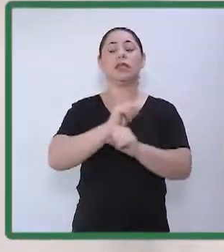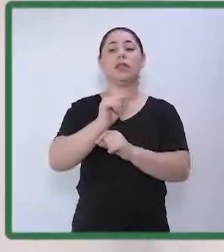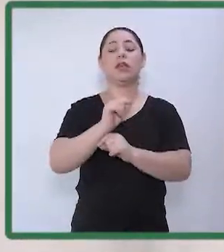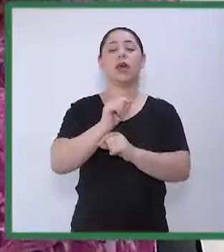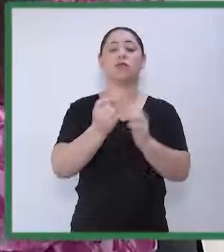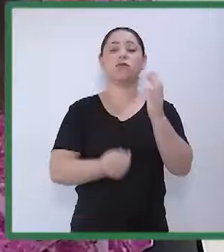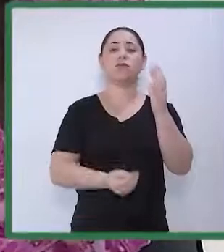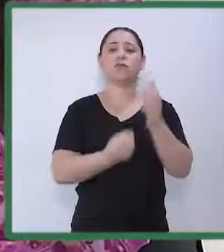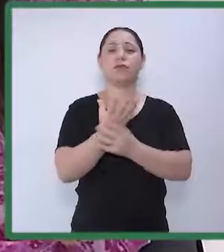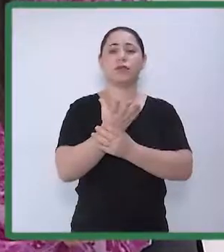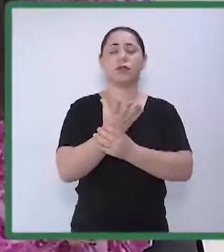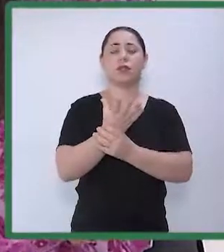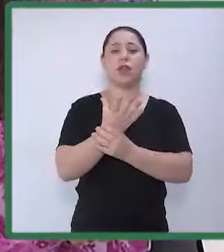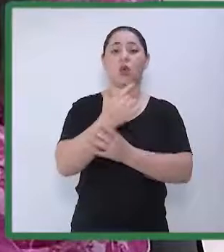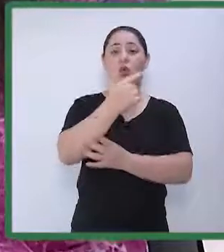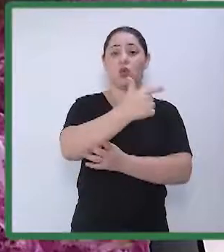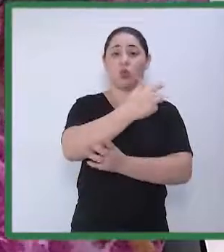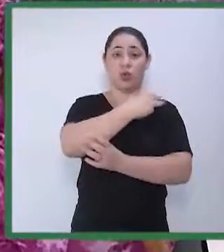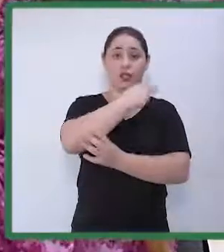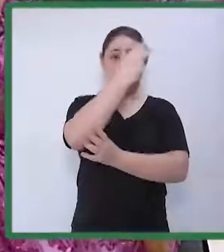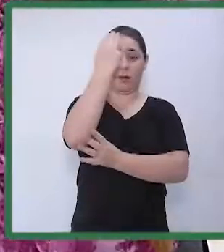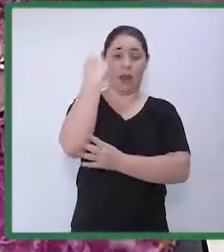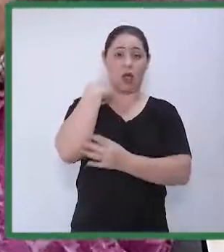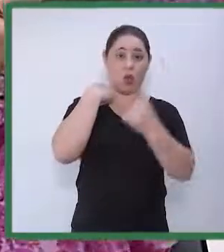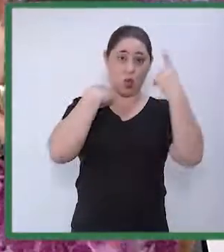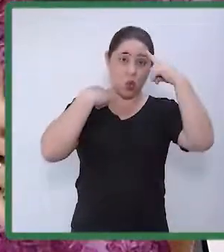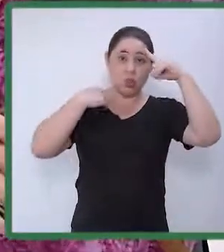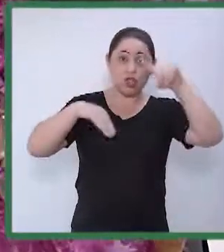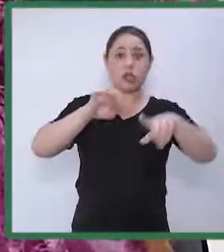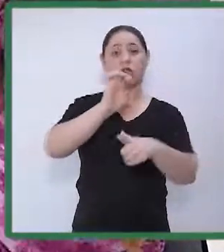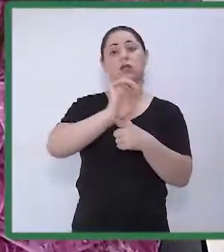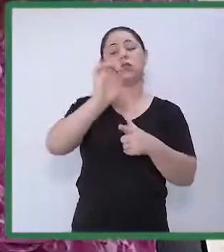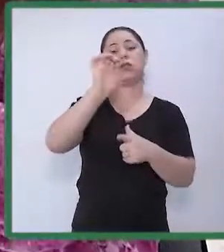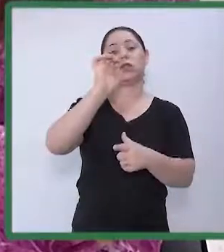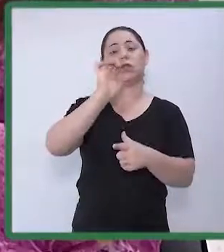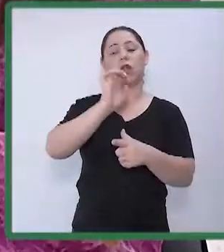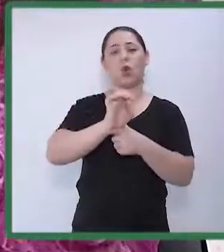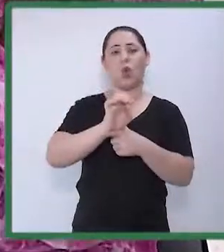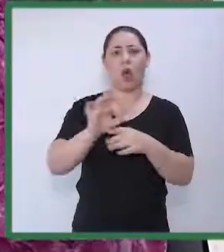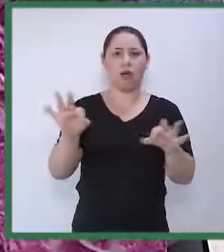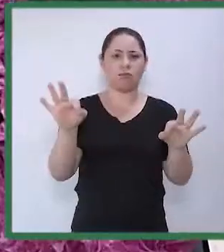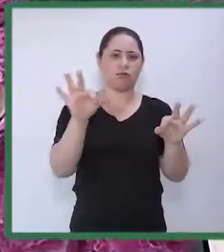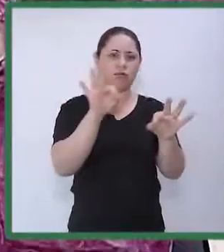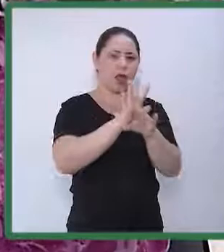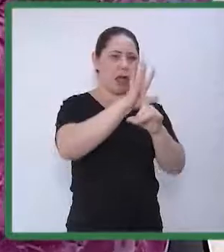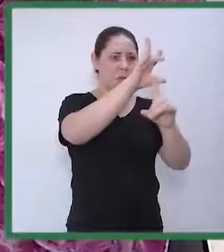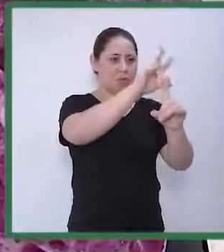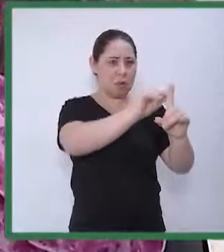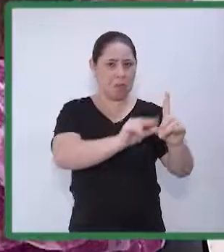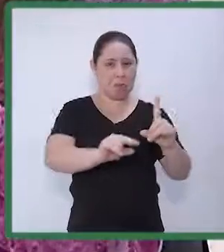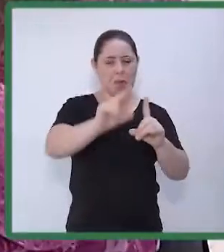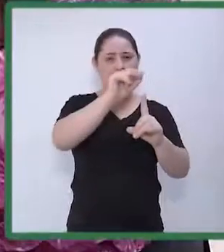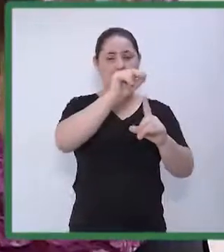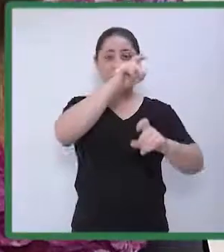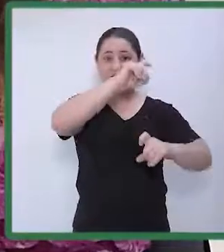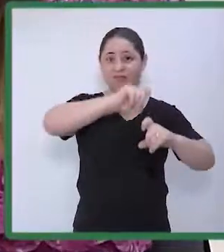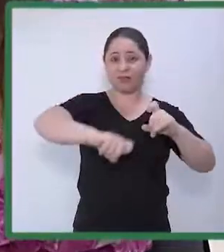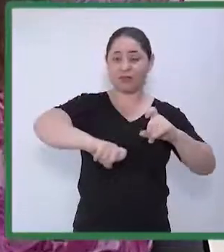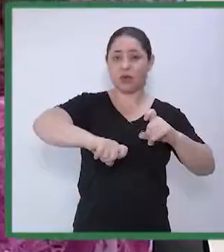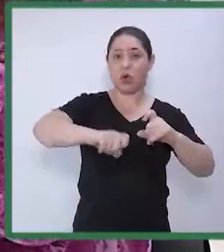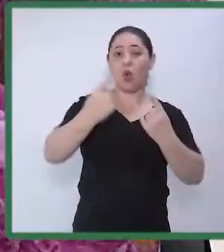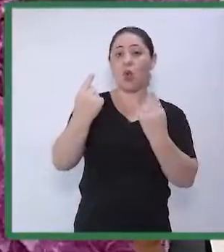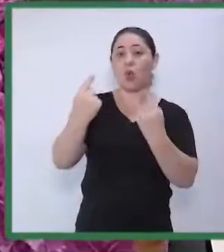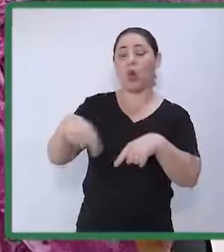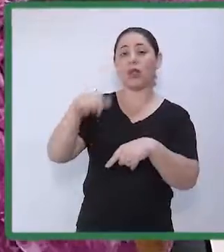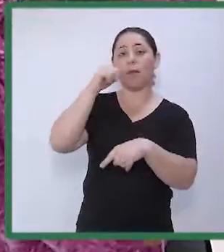que criamos o 2 de maio como o Dia Estadual de Combate ao Assédio Moral e